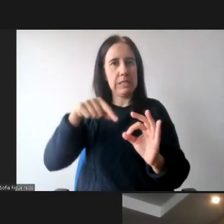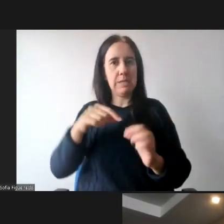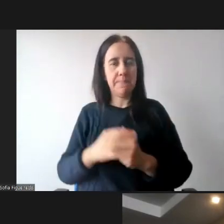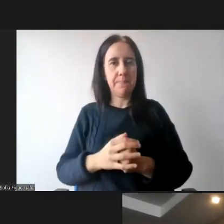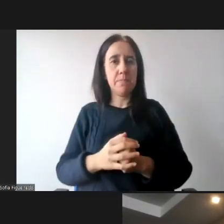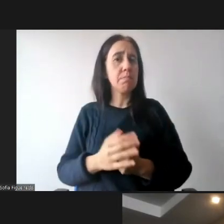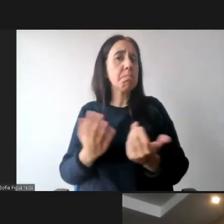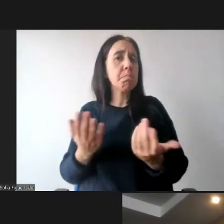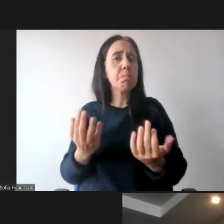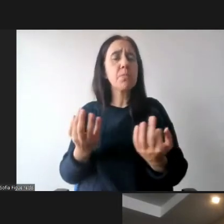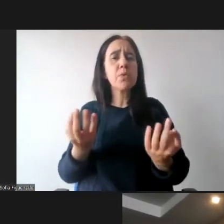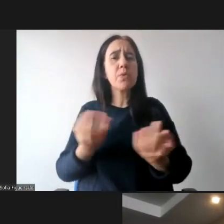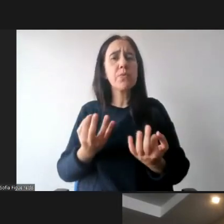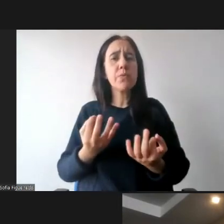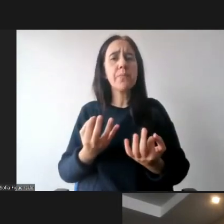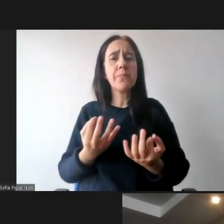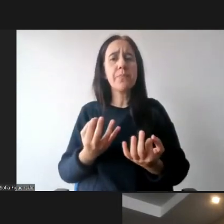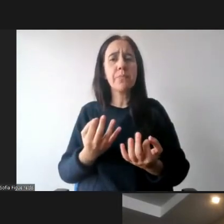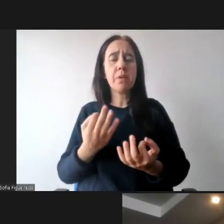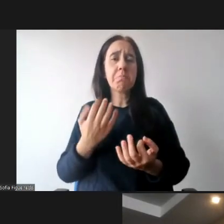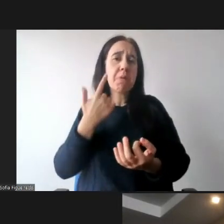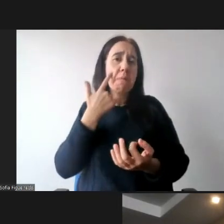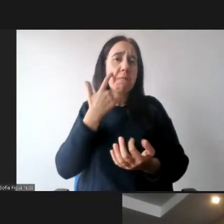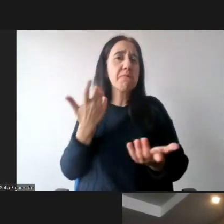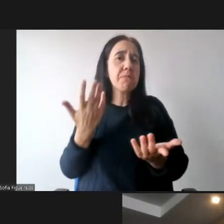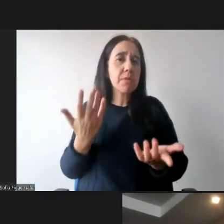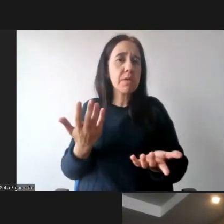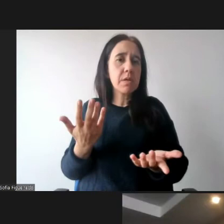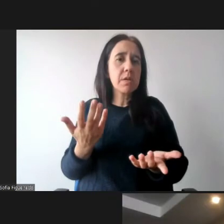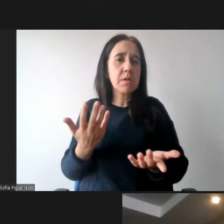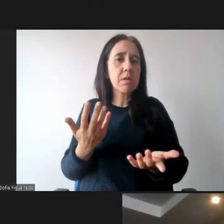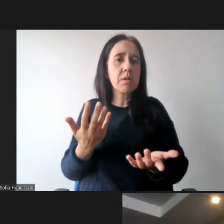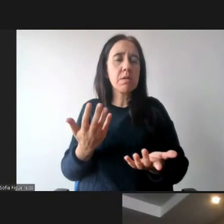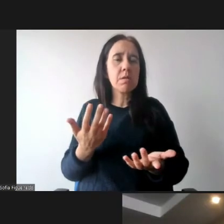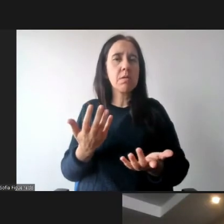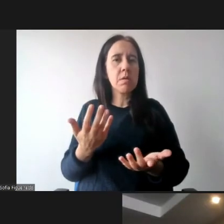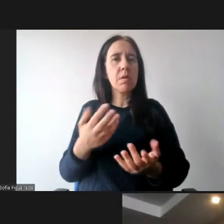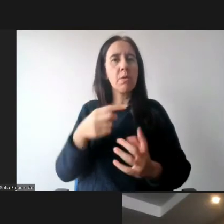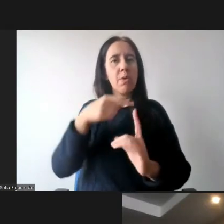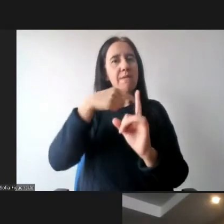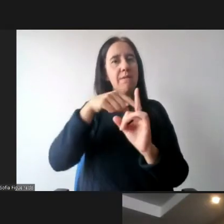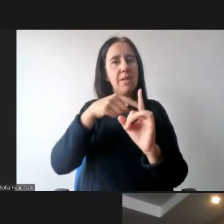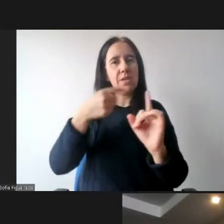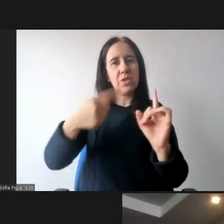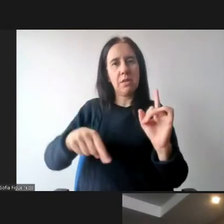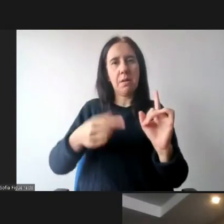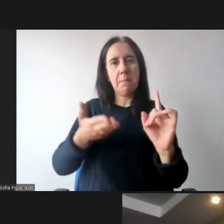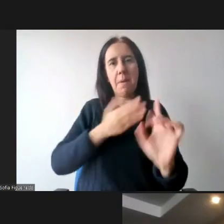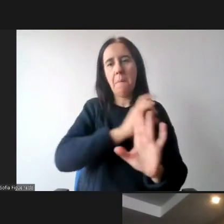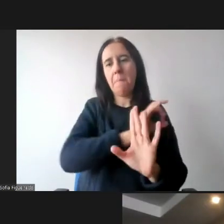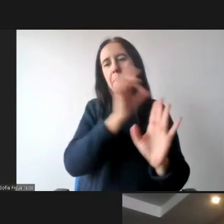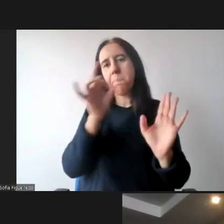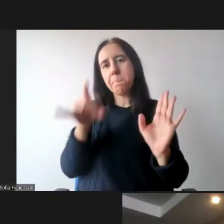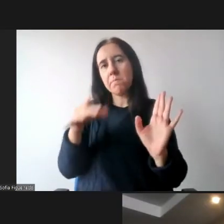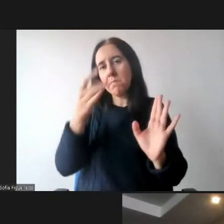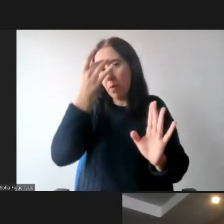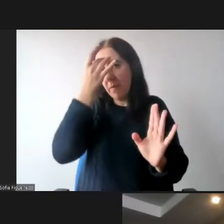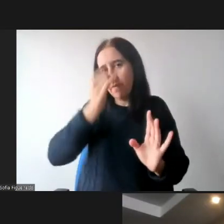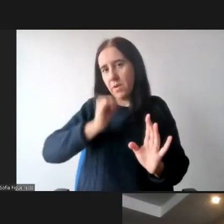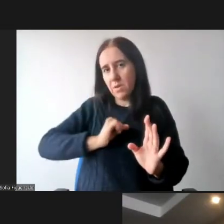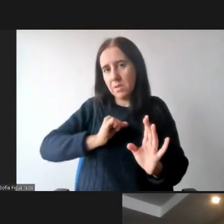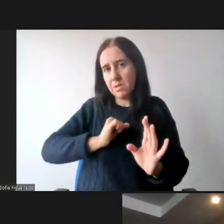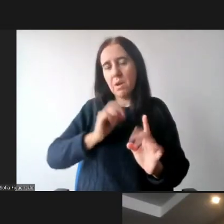de alguma forma, parece que as vantagens superarão, pelo menos a meu ver,